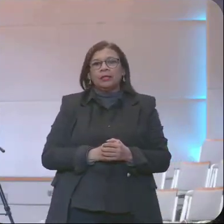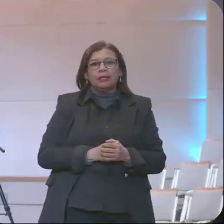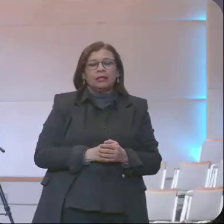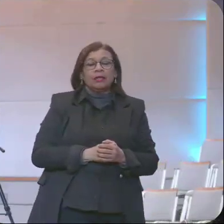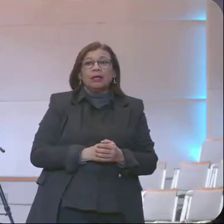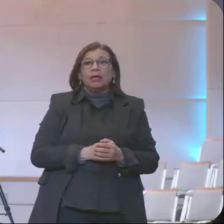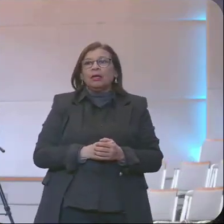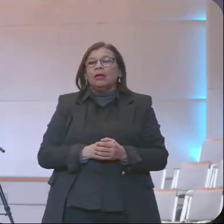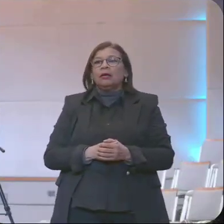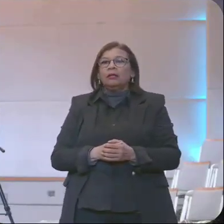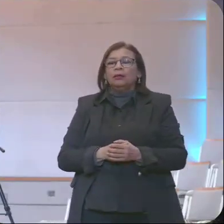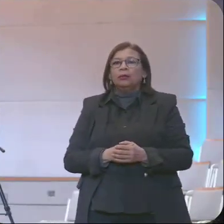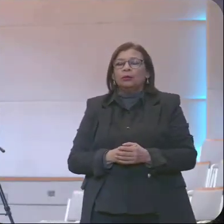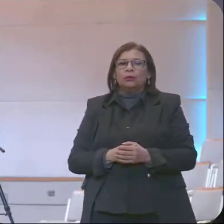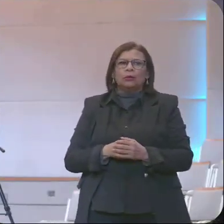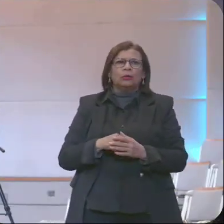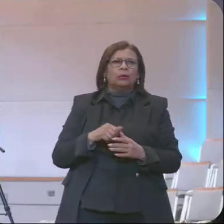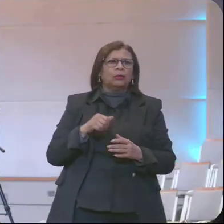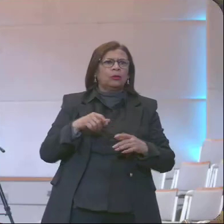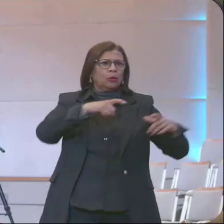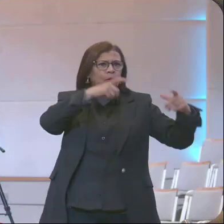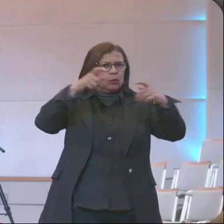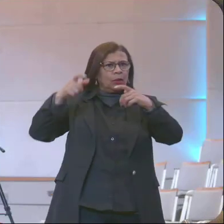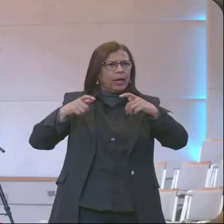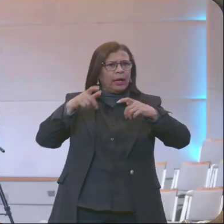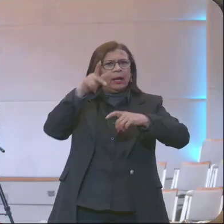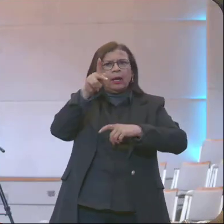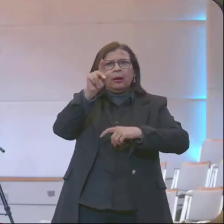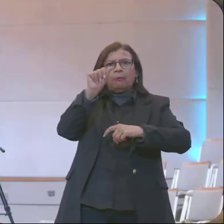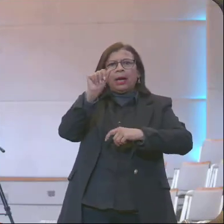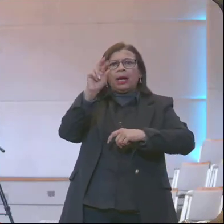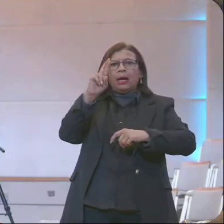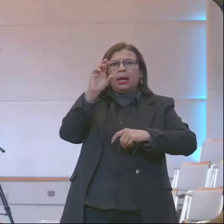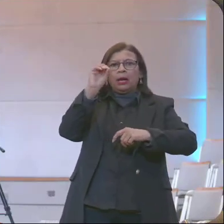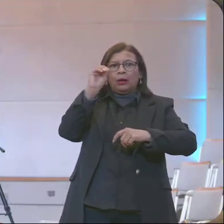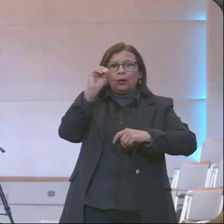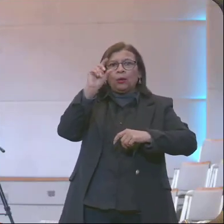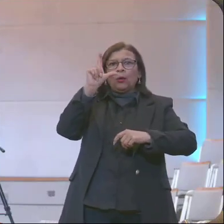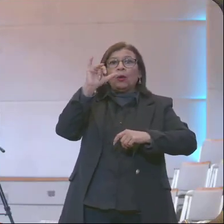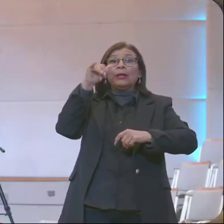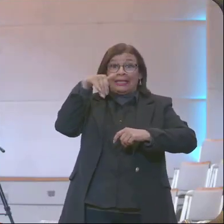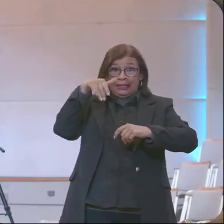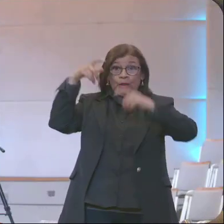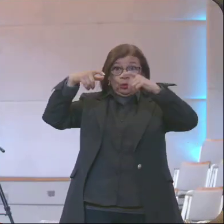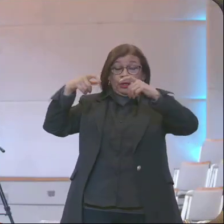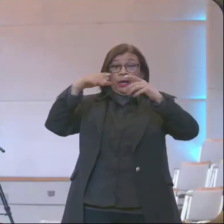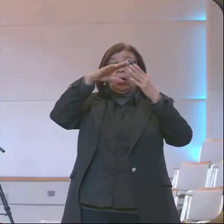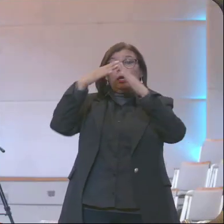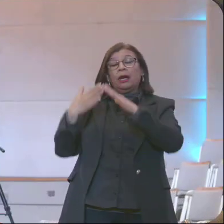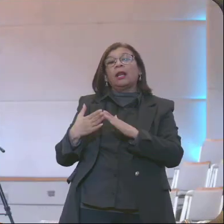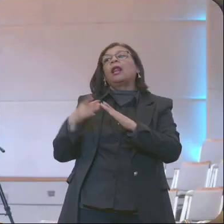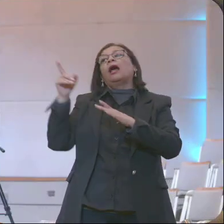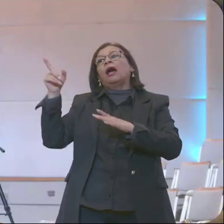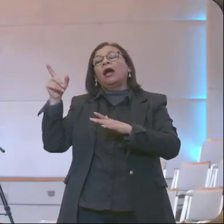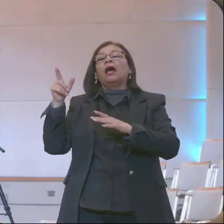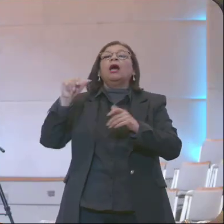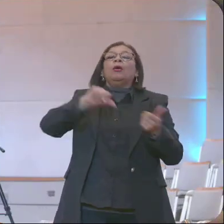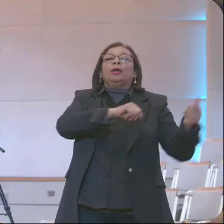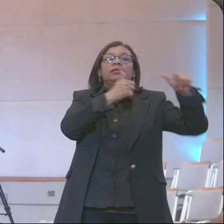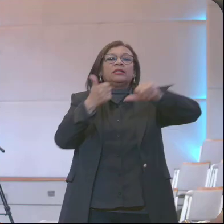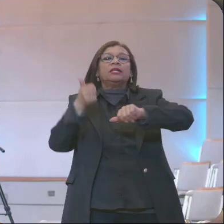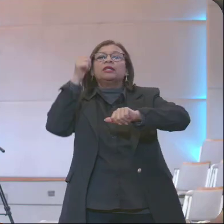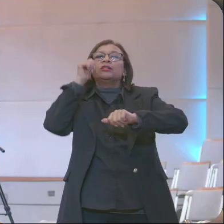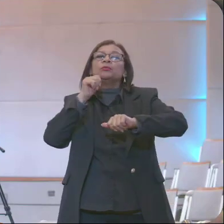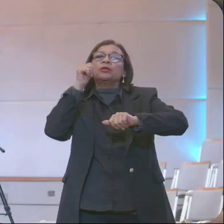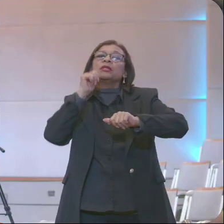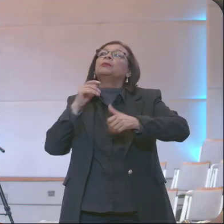O Campus Parolin hoje está em festa com o batismo da Dona Marli. O pessoal do Parolin já se